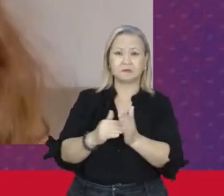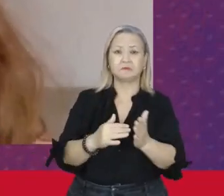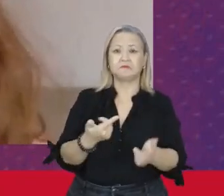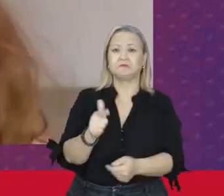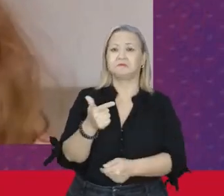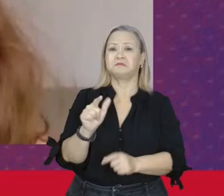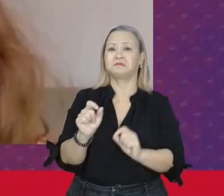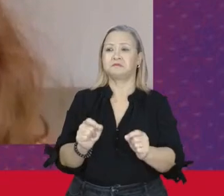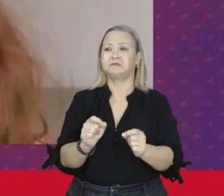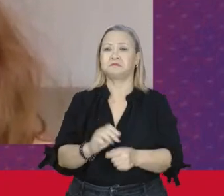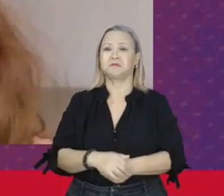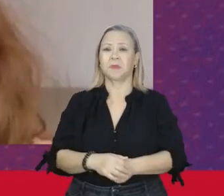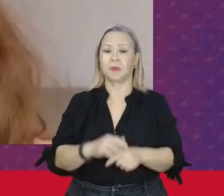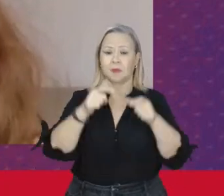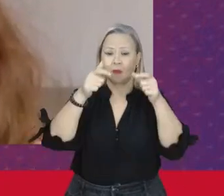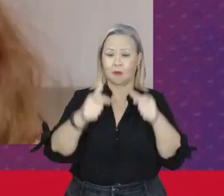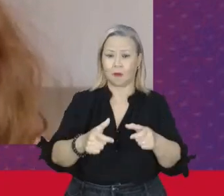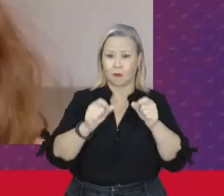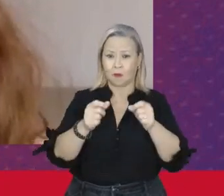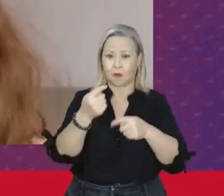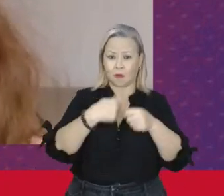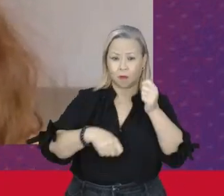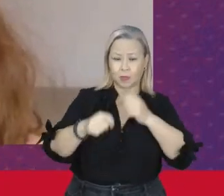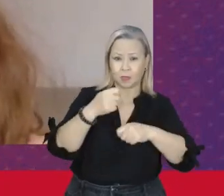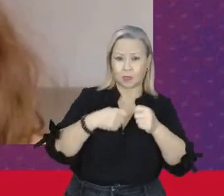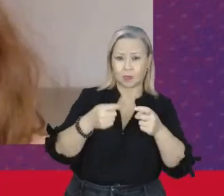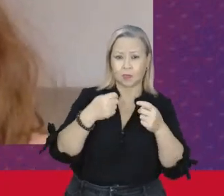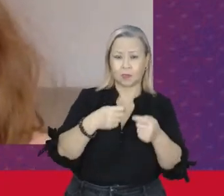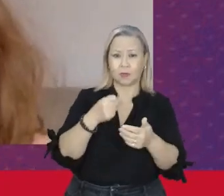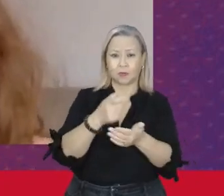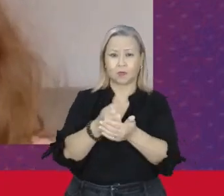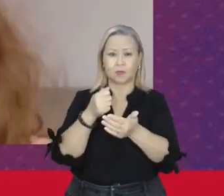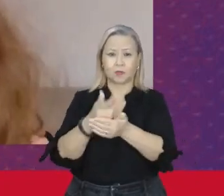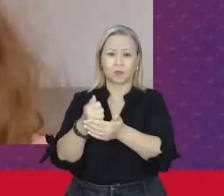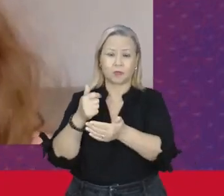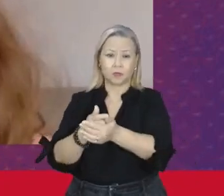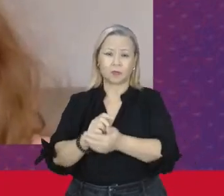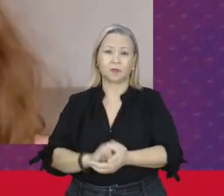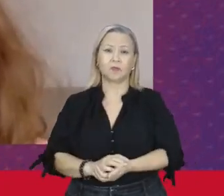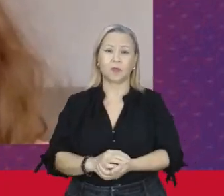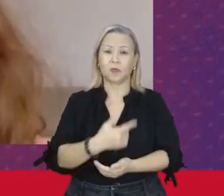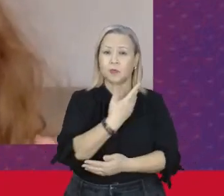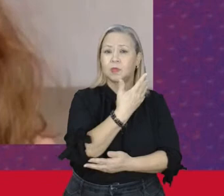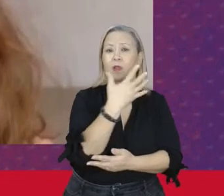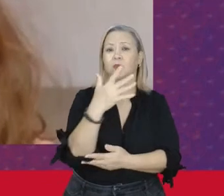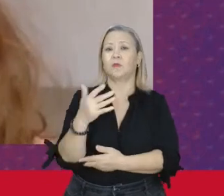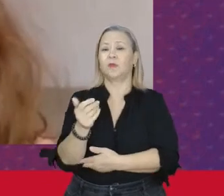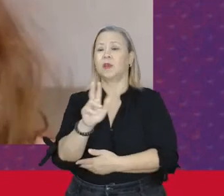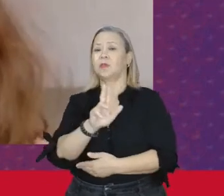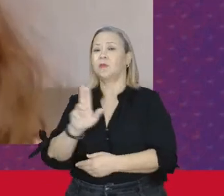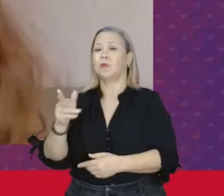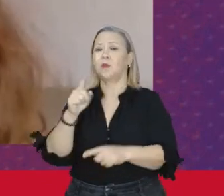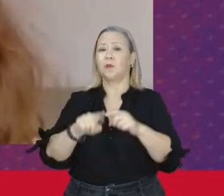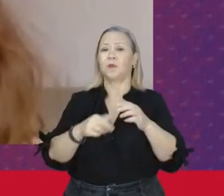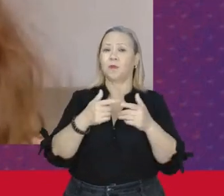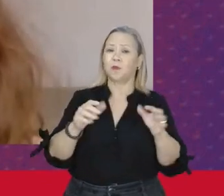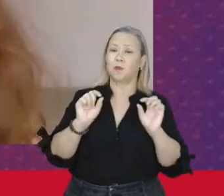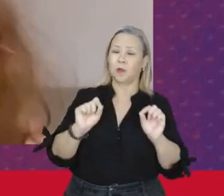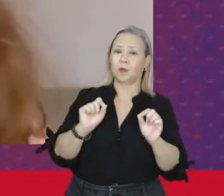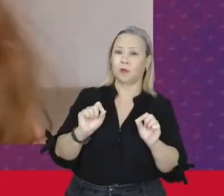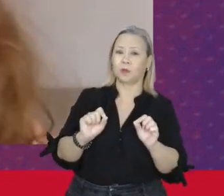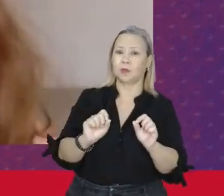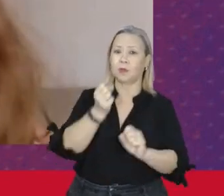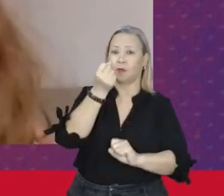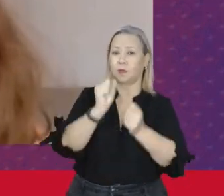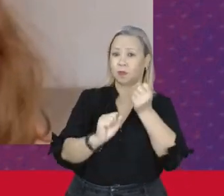uma venda, né, de um local que comercialize produtos frescos, produtos in natura, ou o que a gente chama de produtos minimamente processados,